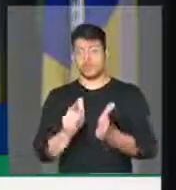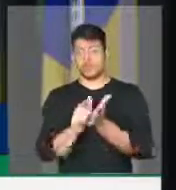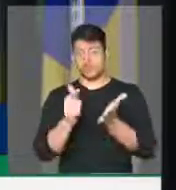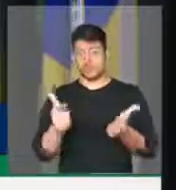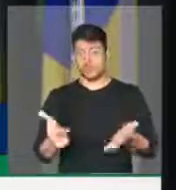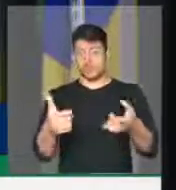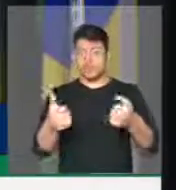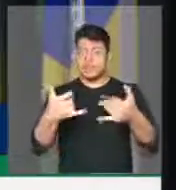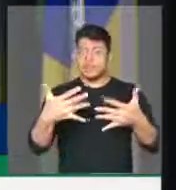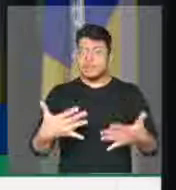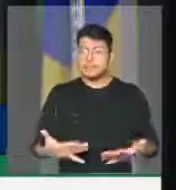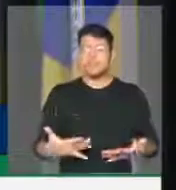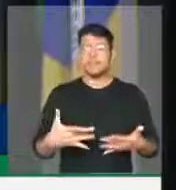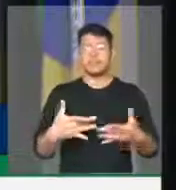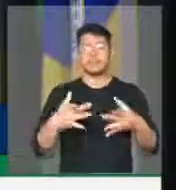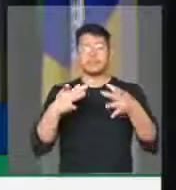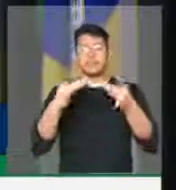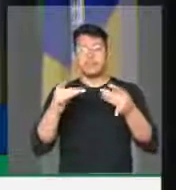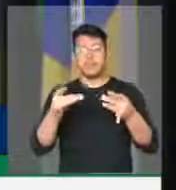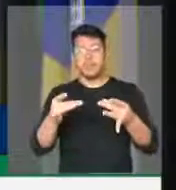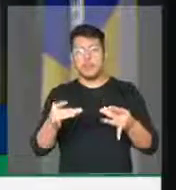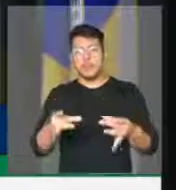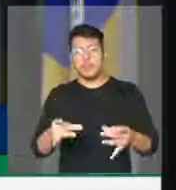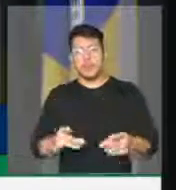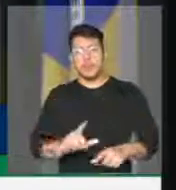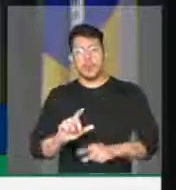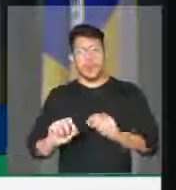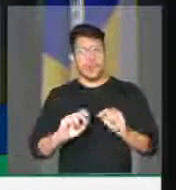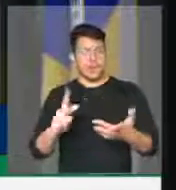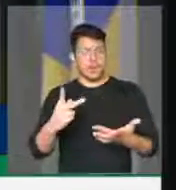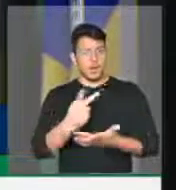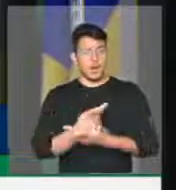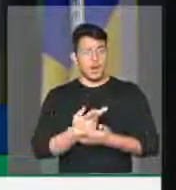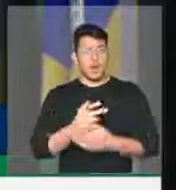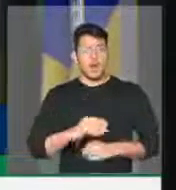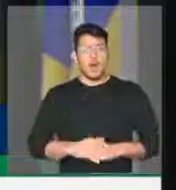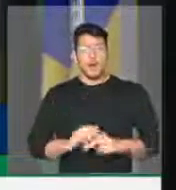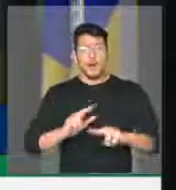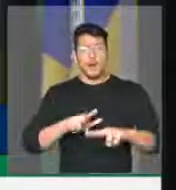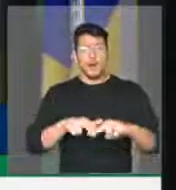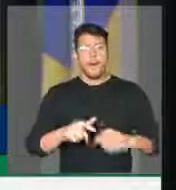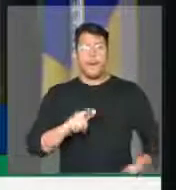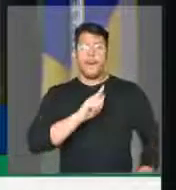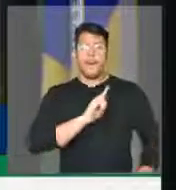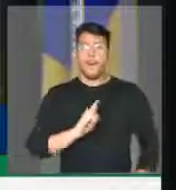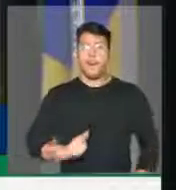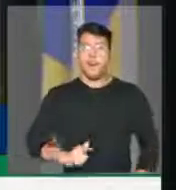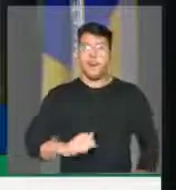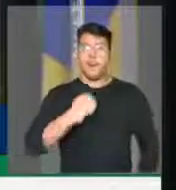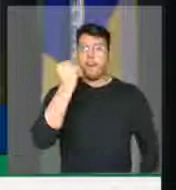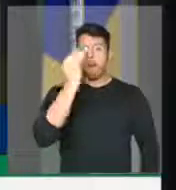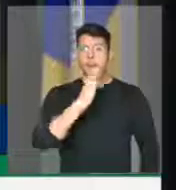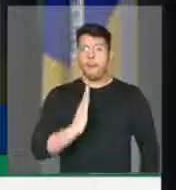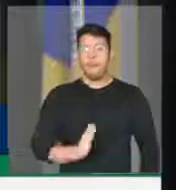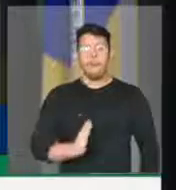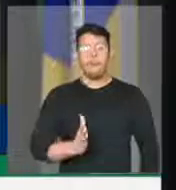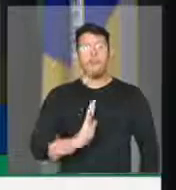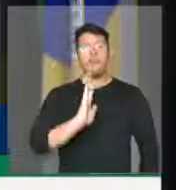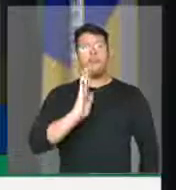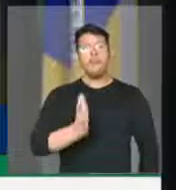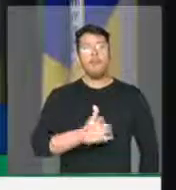dessa, porque o governo brasileiro vinha capitalizando a